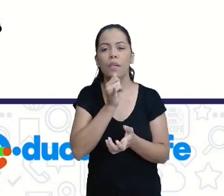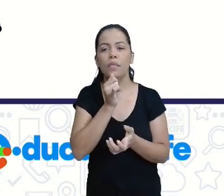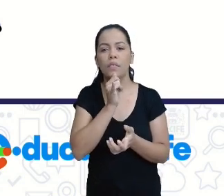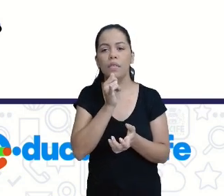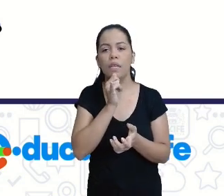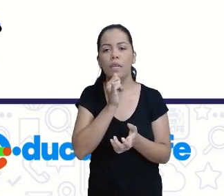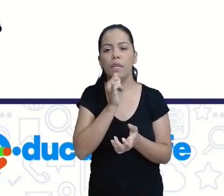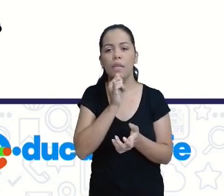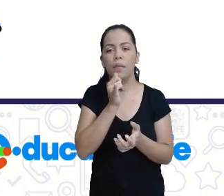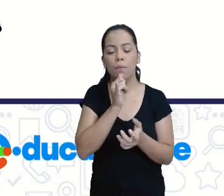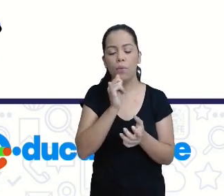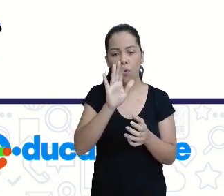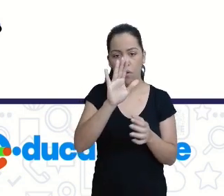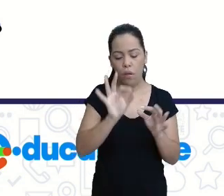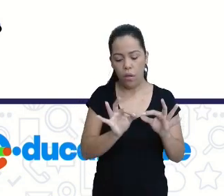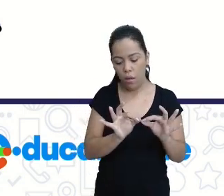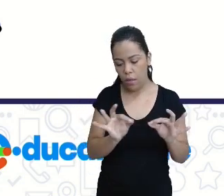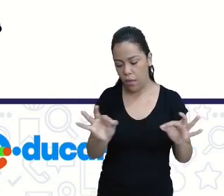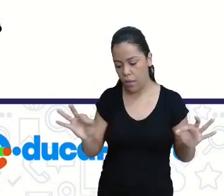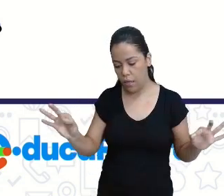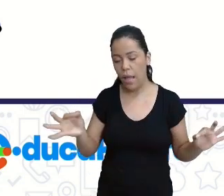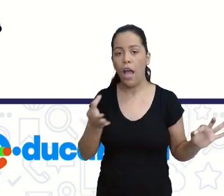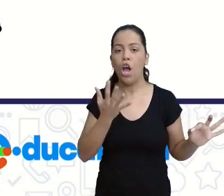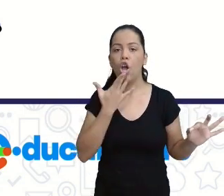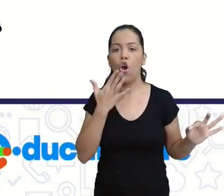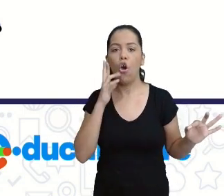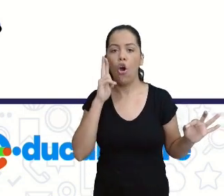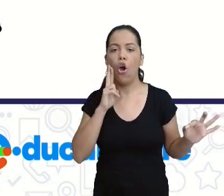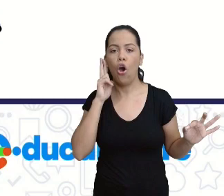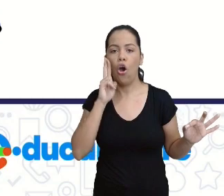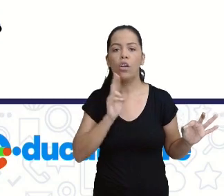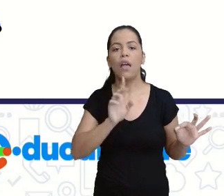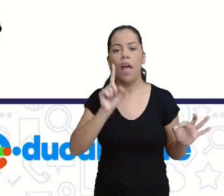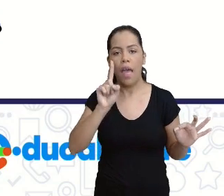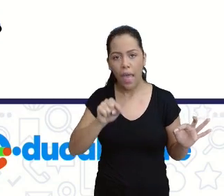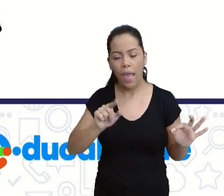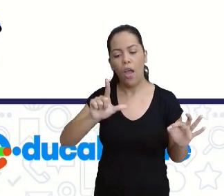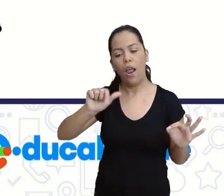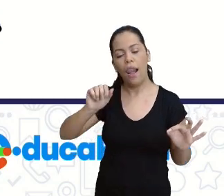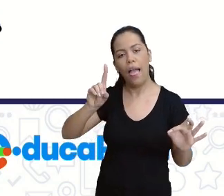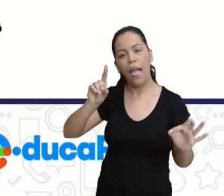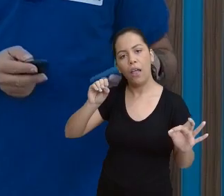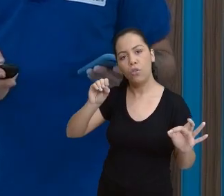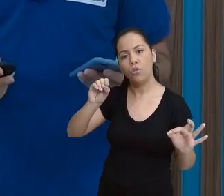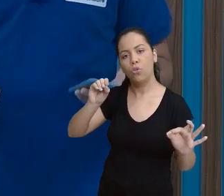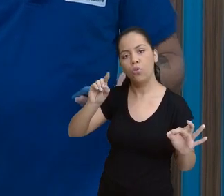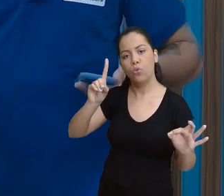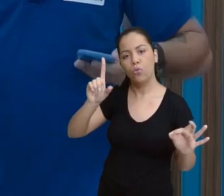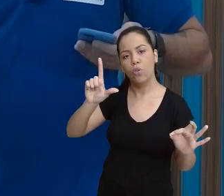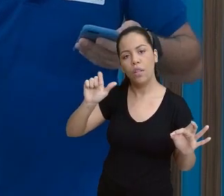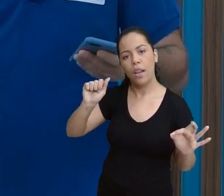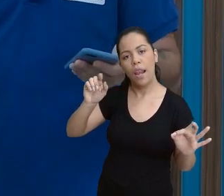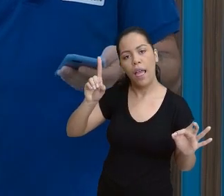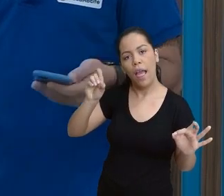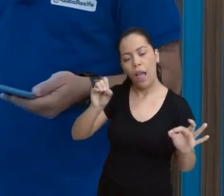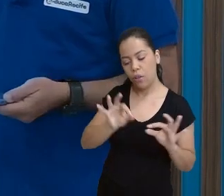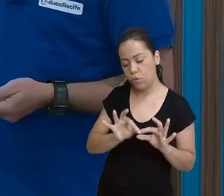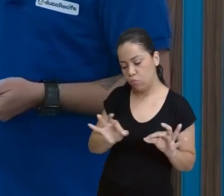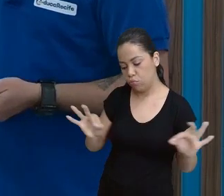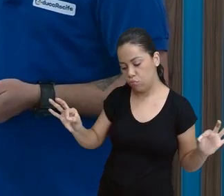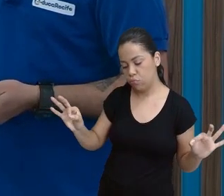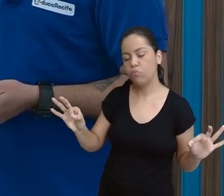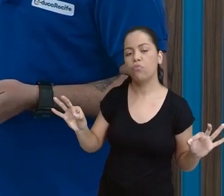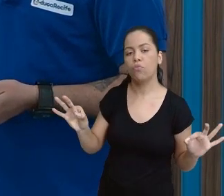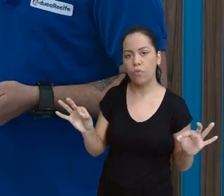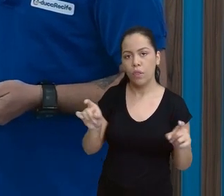que eu coloquei na cor rosa, ele também é um lado de um triângulo retângulo, bom? Aquelas 2 outras cores que estão sobre ele, no